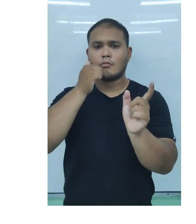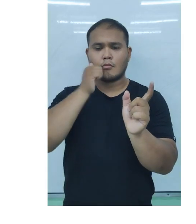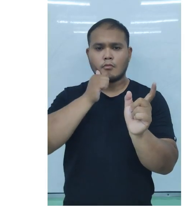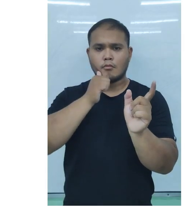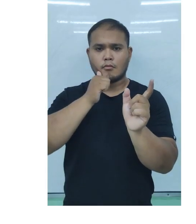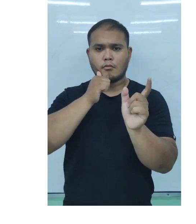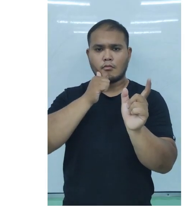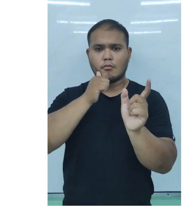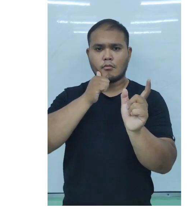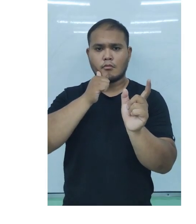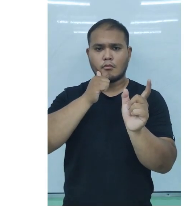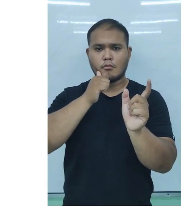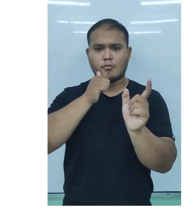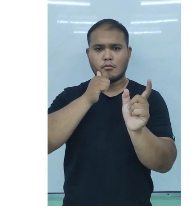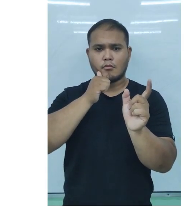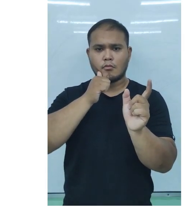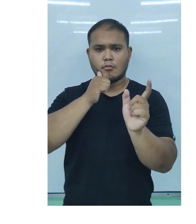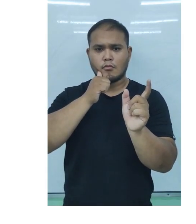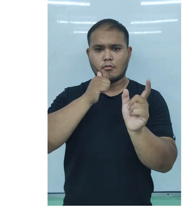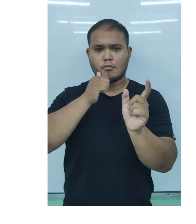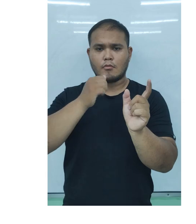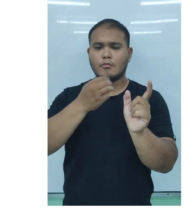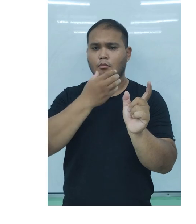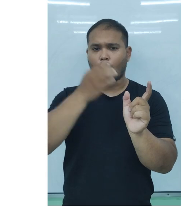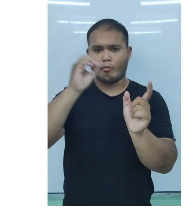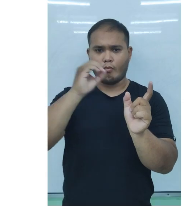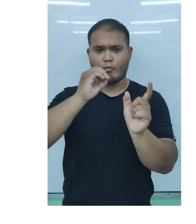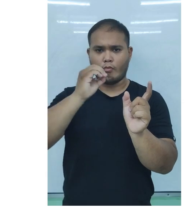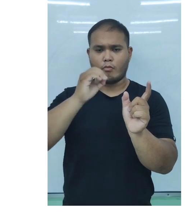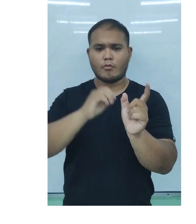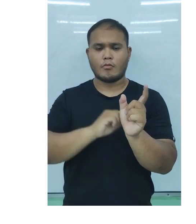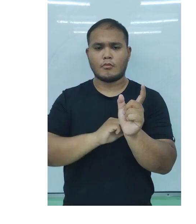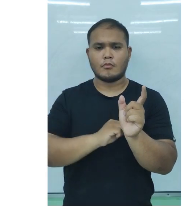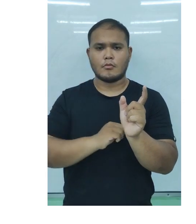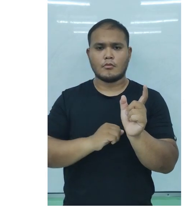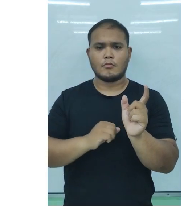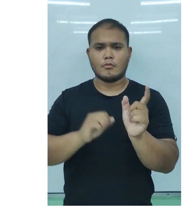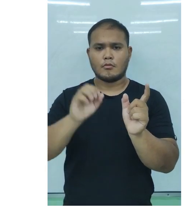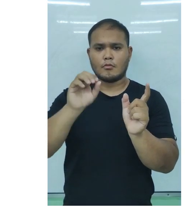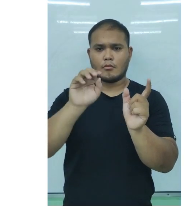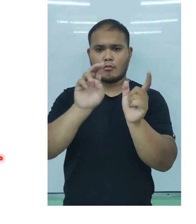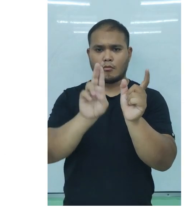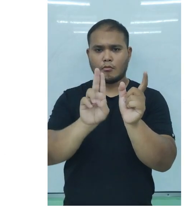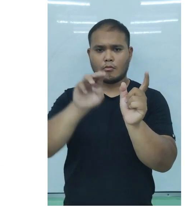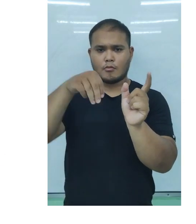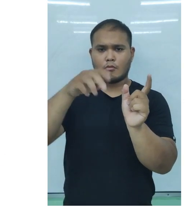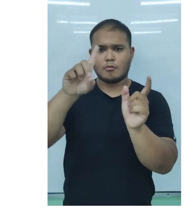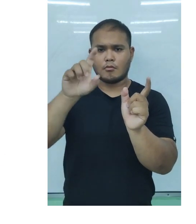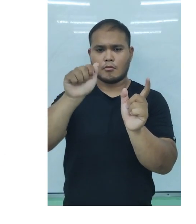no genitivo vai ser fortiorum. E no dativo e no ablativo, fortioribus.